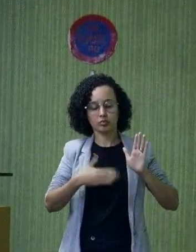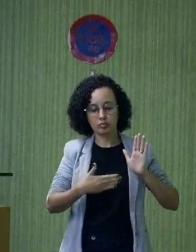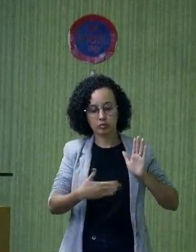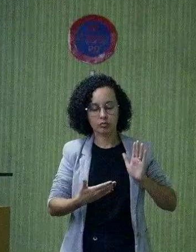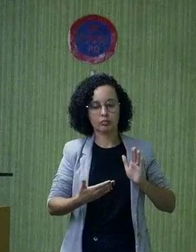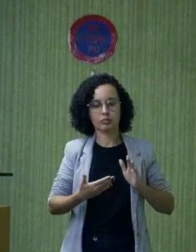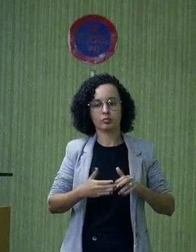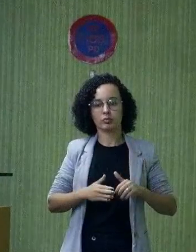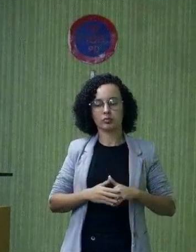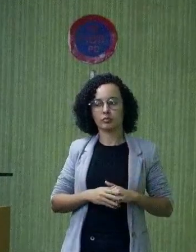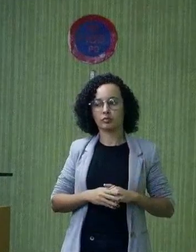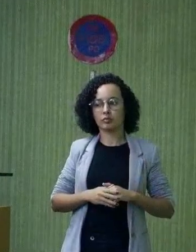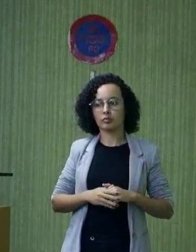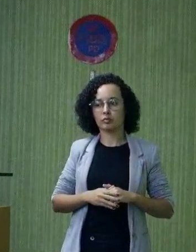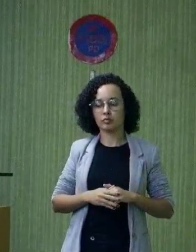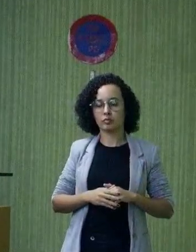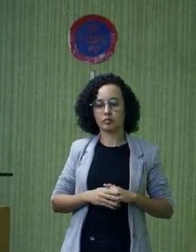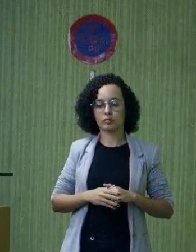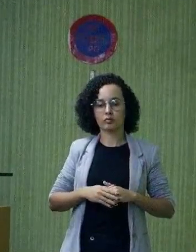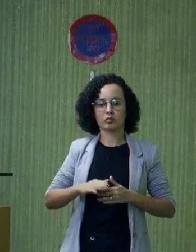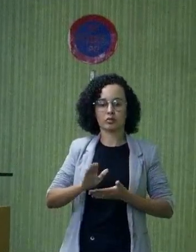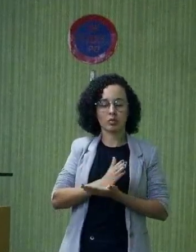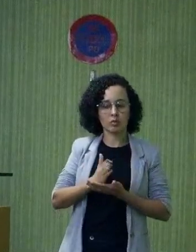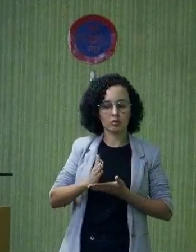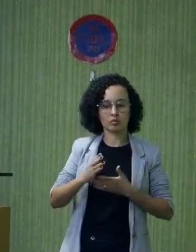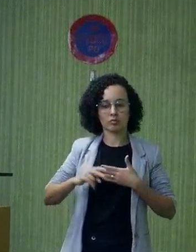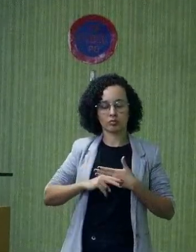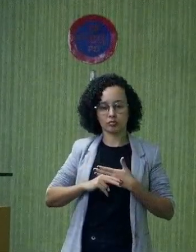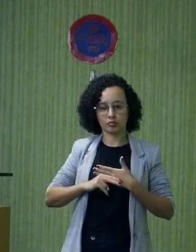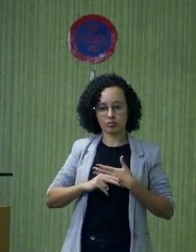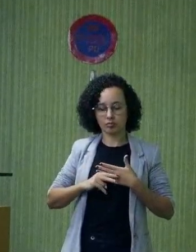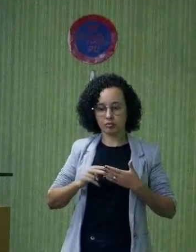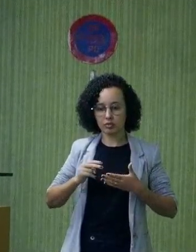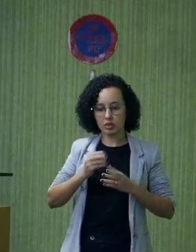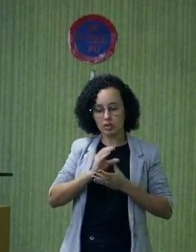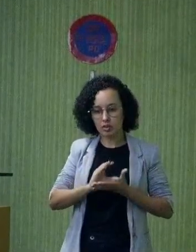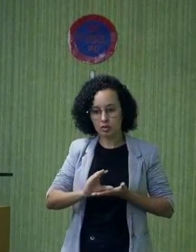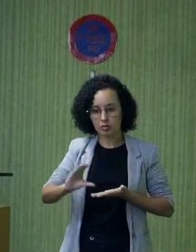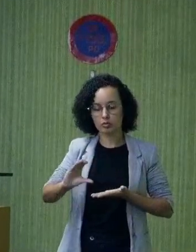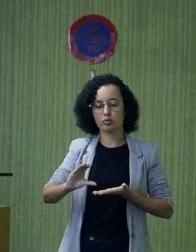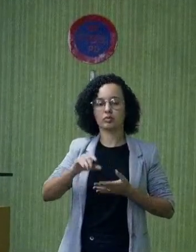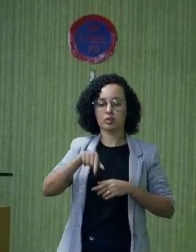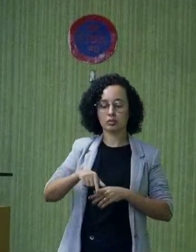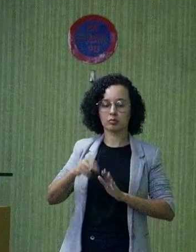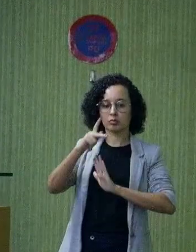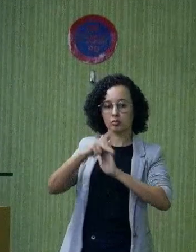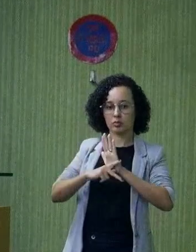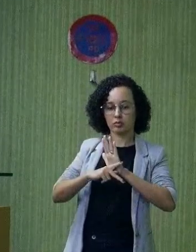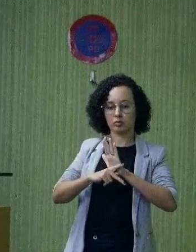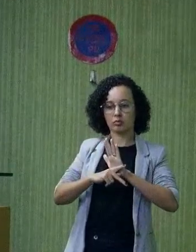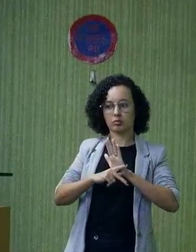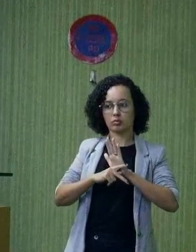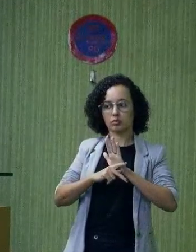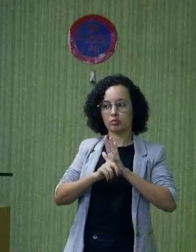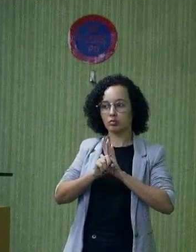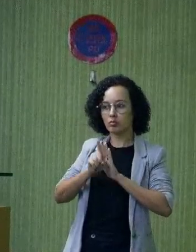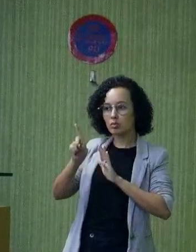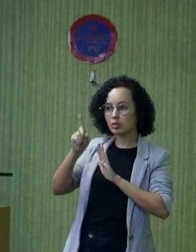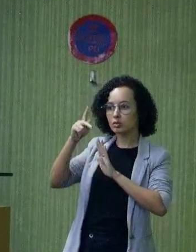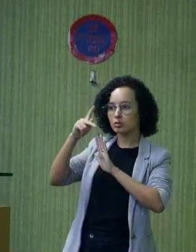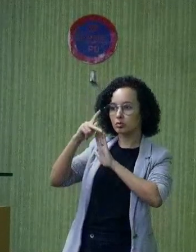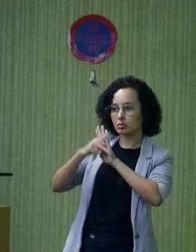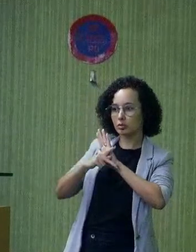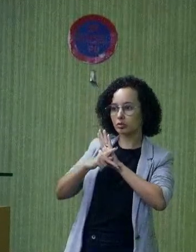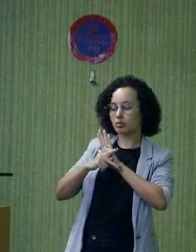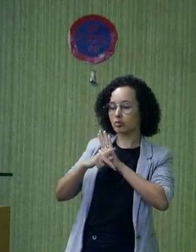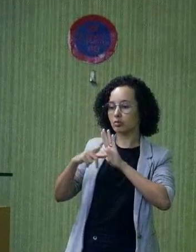Equidade na distribuição dos recursos né esse PN esse esse esse projeto esse P pne que foi efetivamente ele